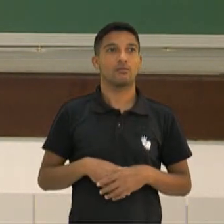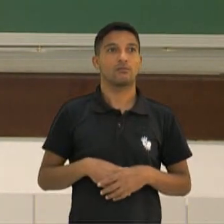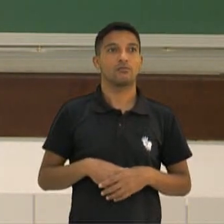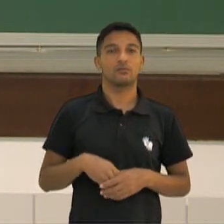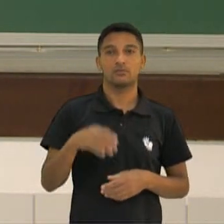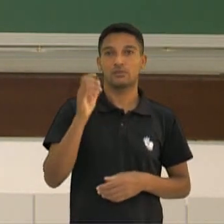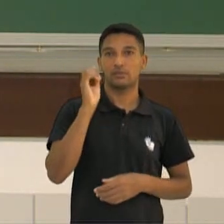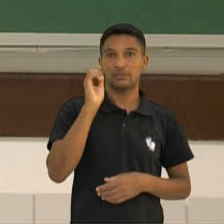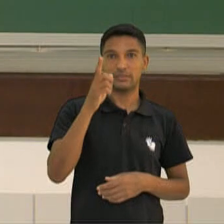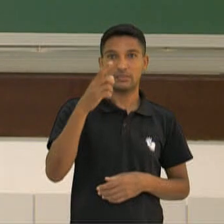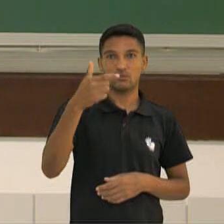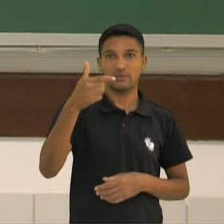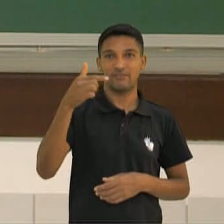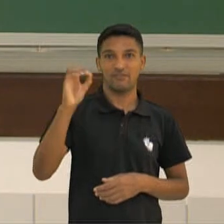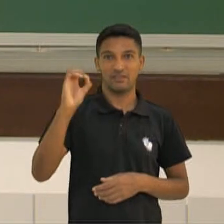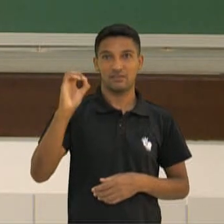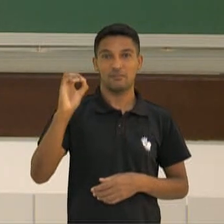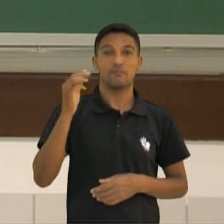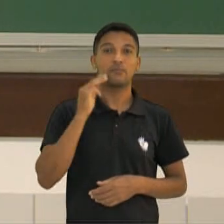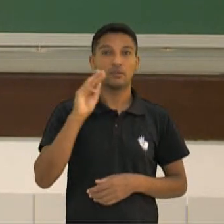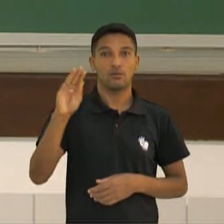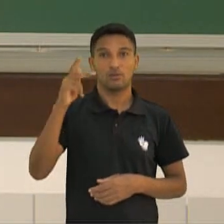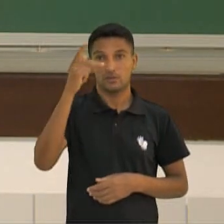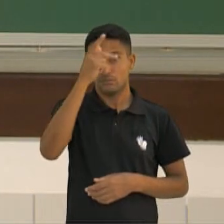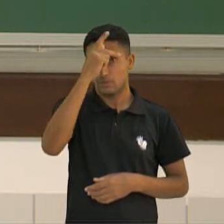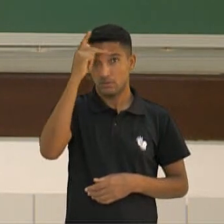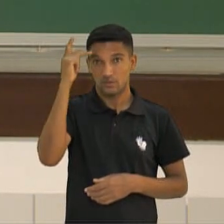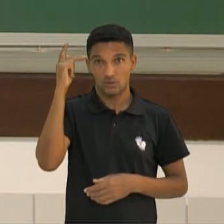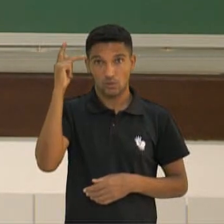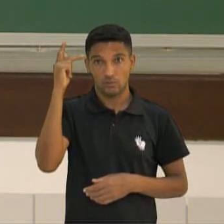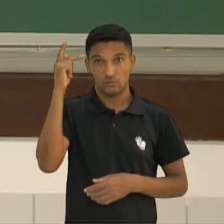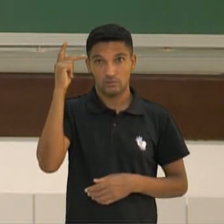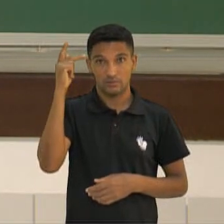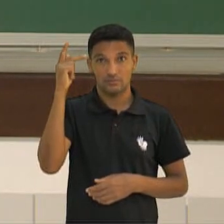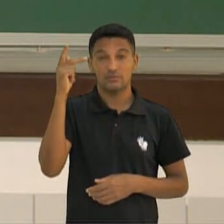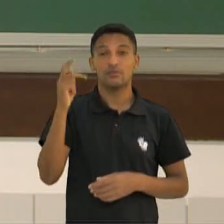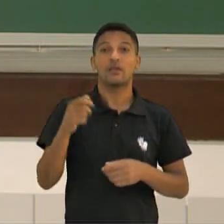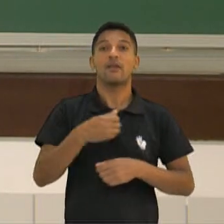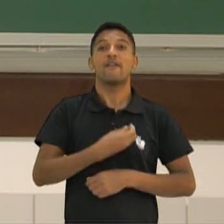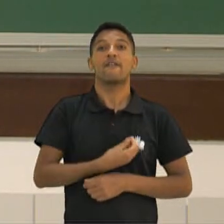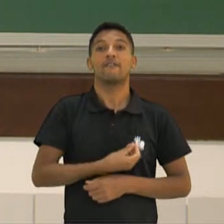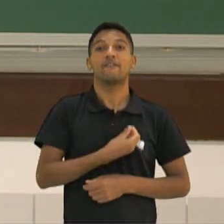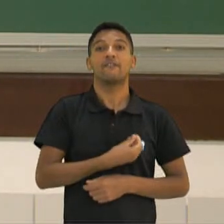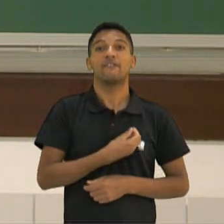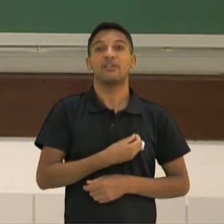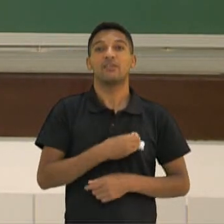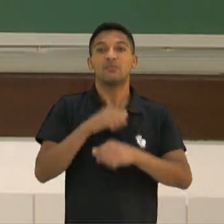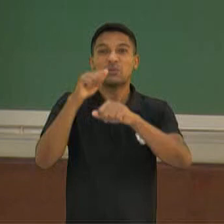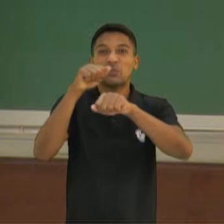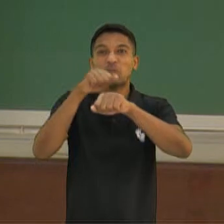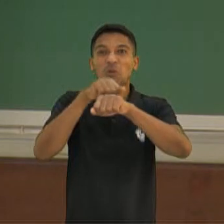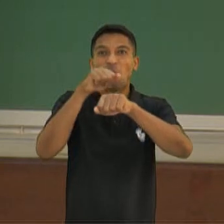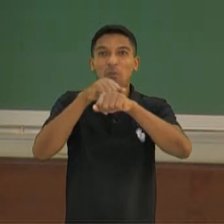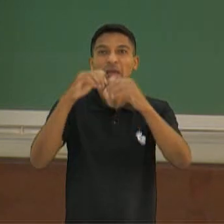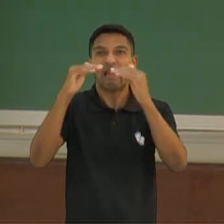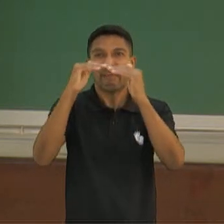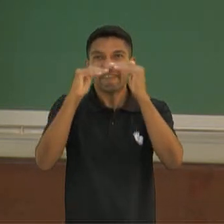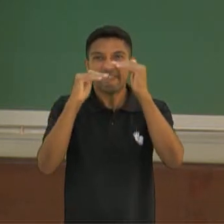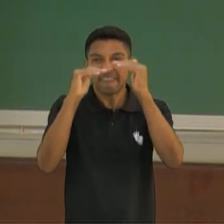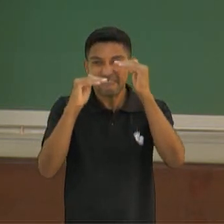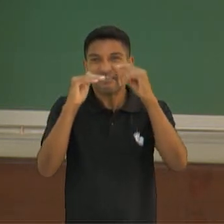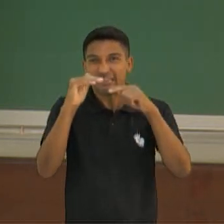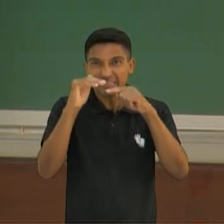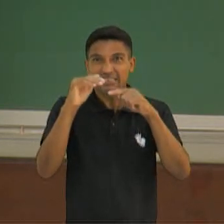milhões de pessoas da União Europeia, desses países, vivendo no limite ali da pobreza para a miséria, tá? São milhões de